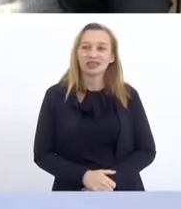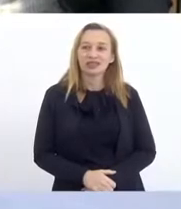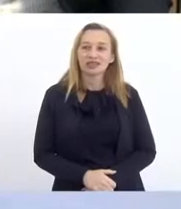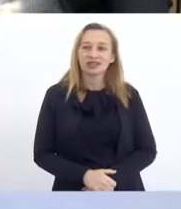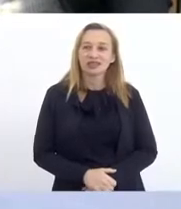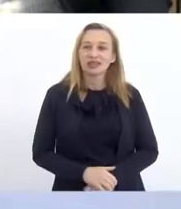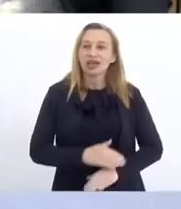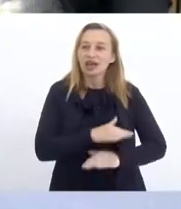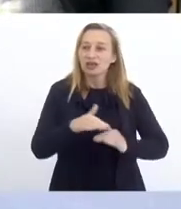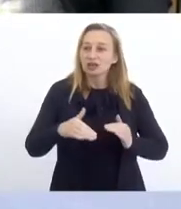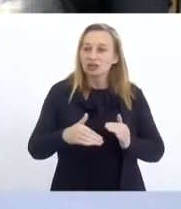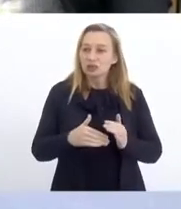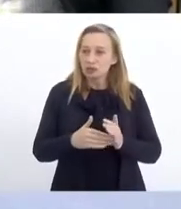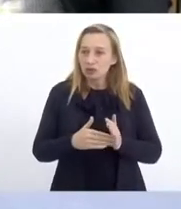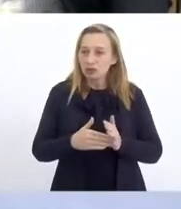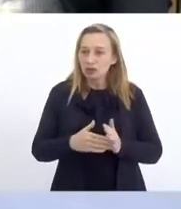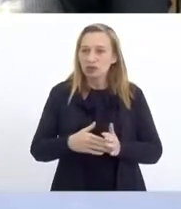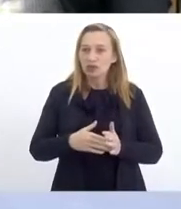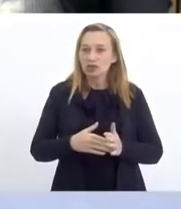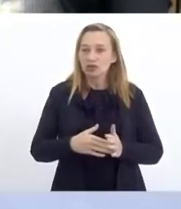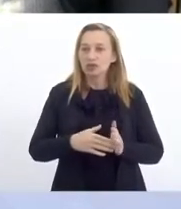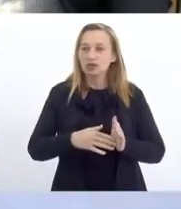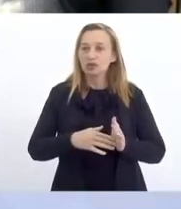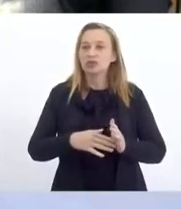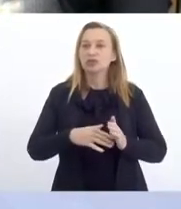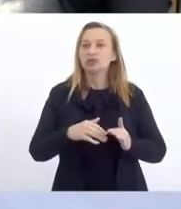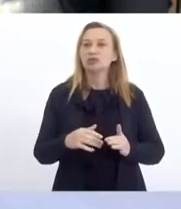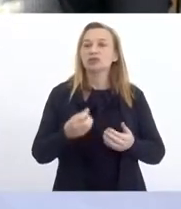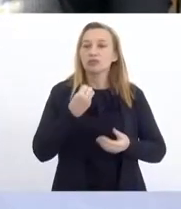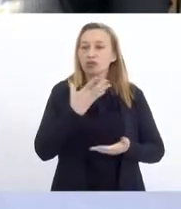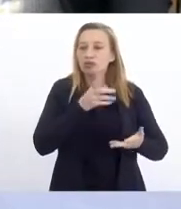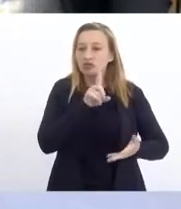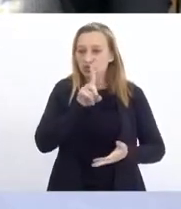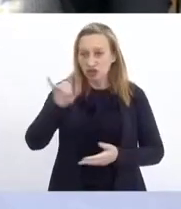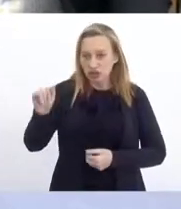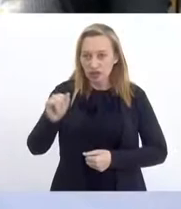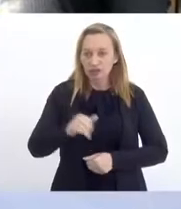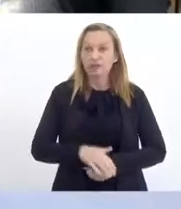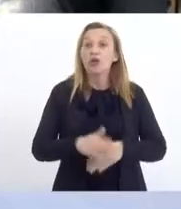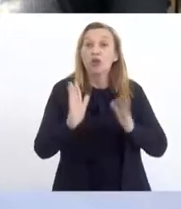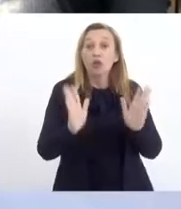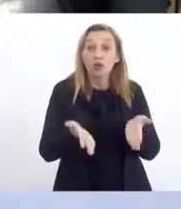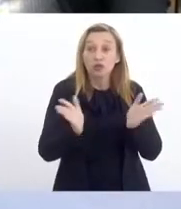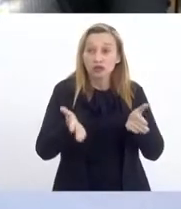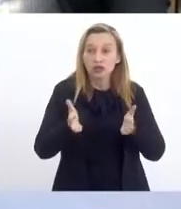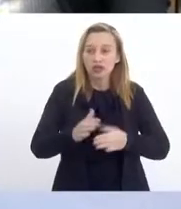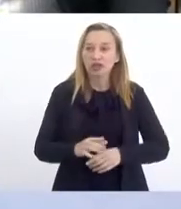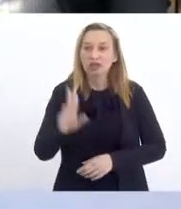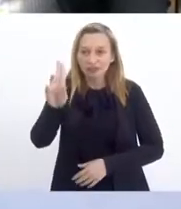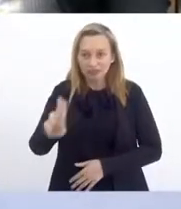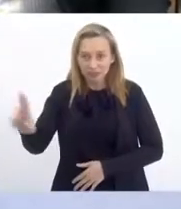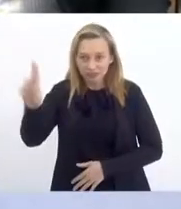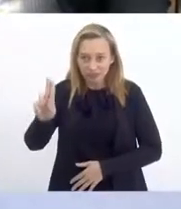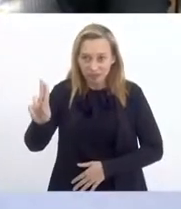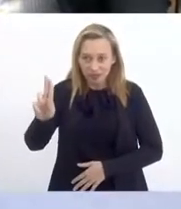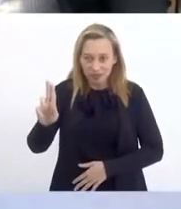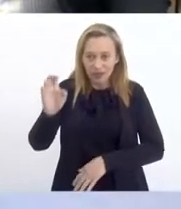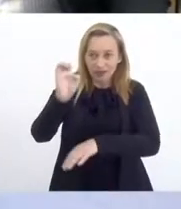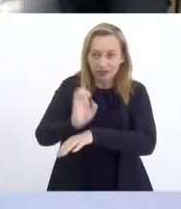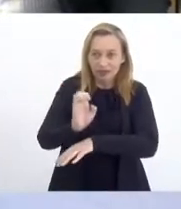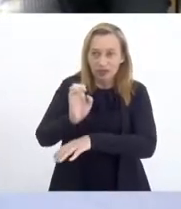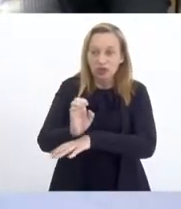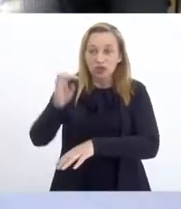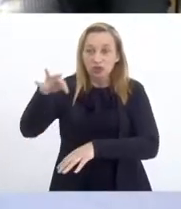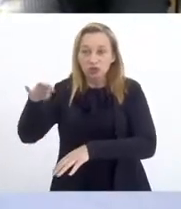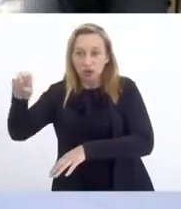Autoridades presentes, senhoras e senhores, bom dia para todos. Hoje, a Universidade Estadual do Norte Fluminense